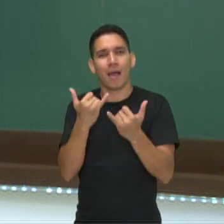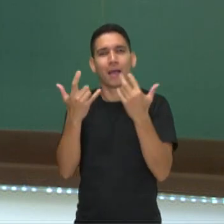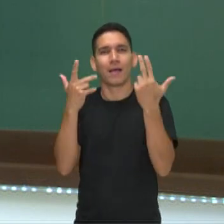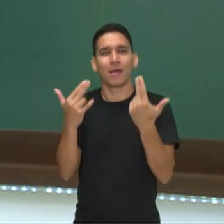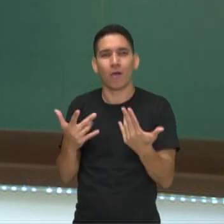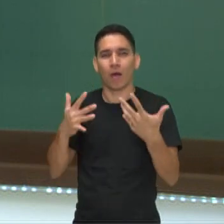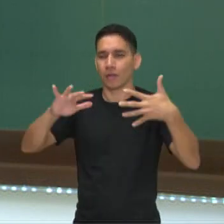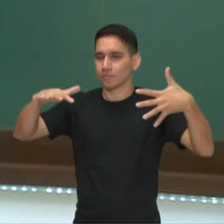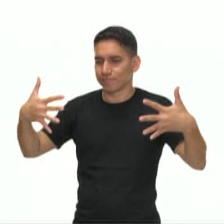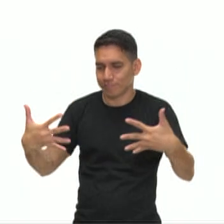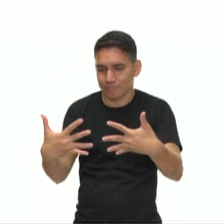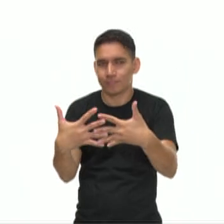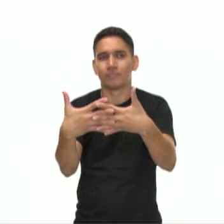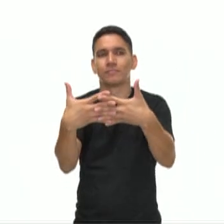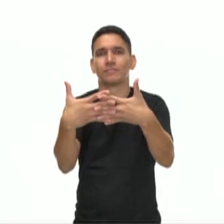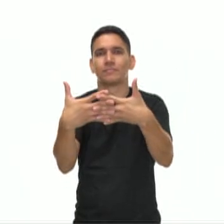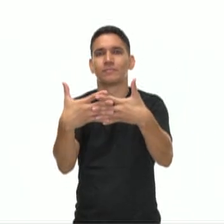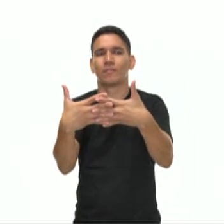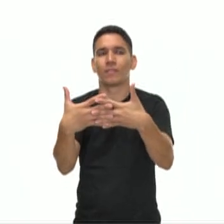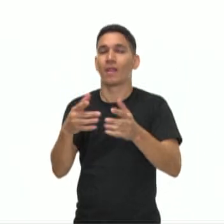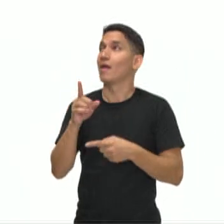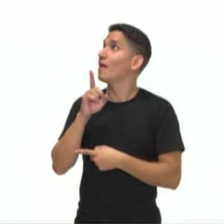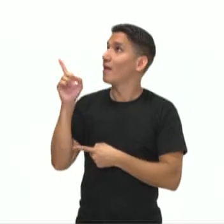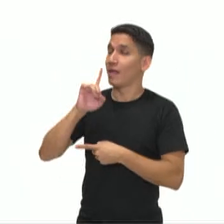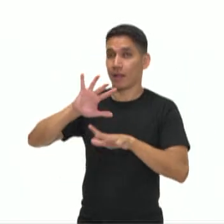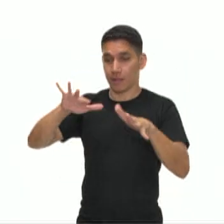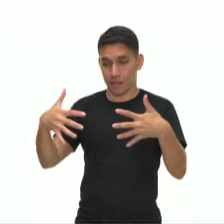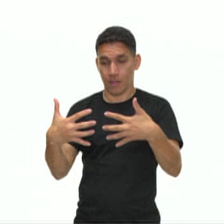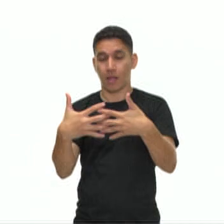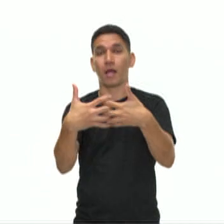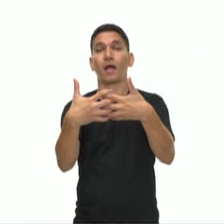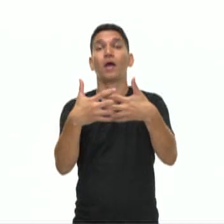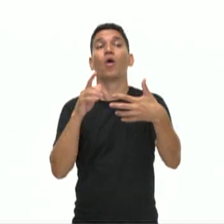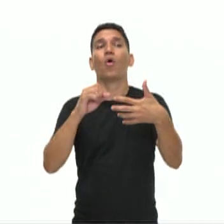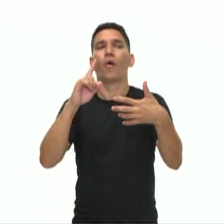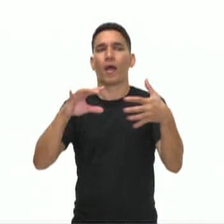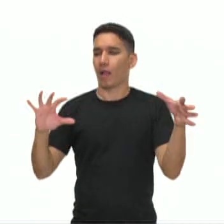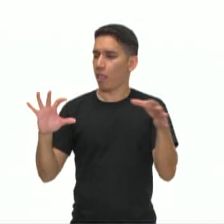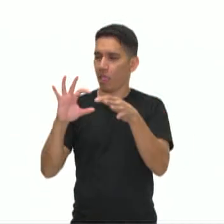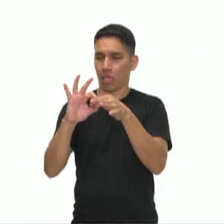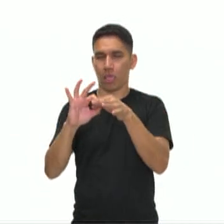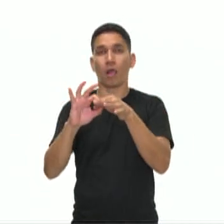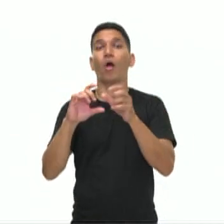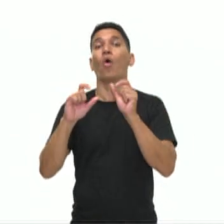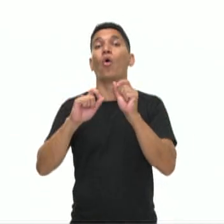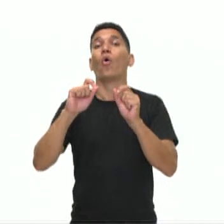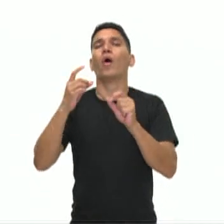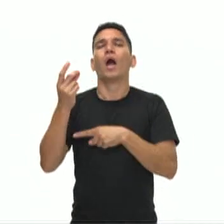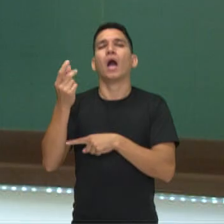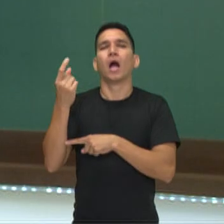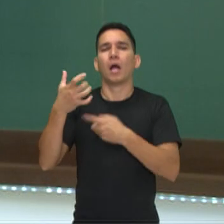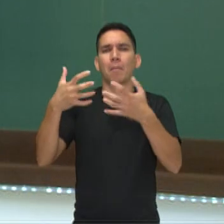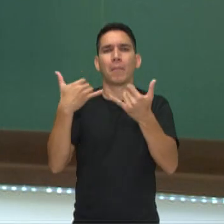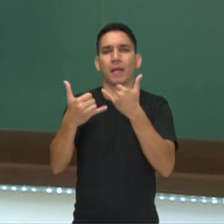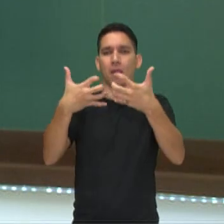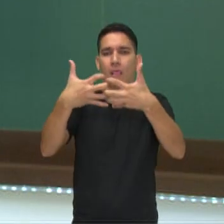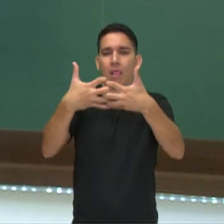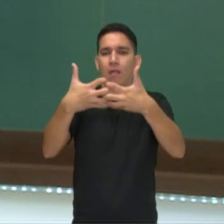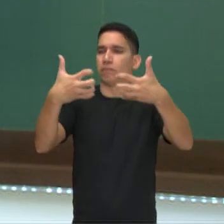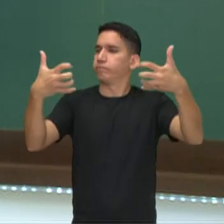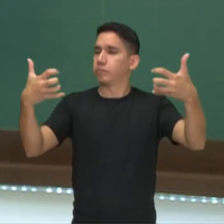quebra-cabeça? Esse quebra-cabeça, ele está sendo ligado e foi desligado, na verdade,